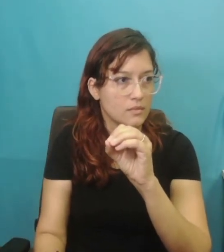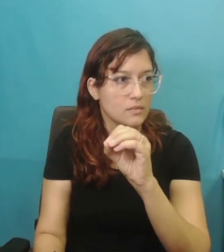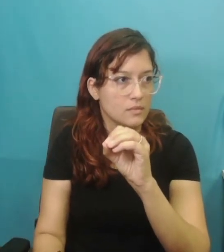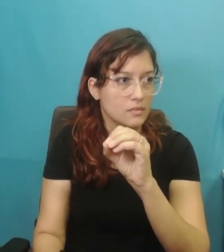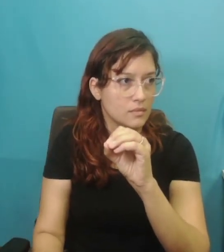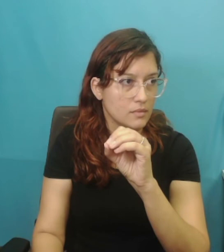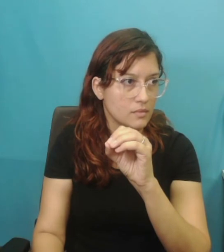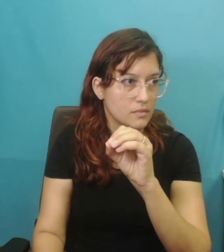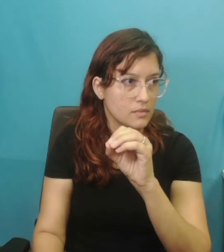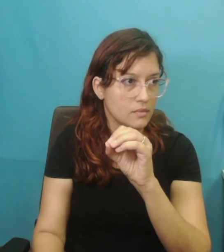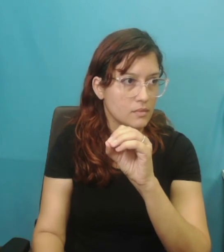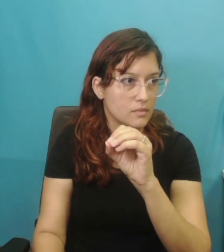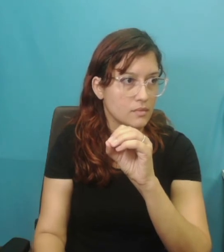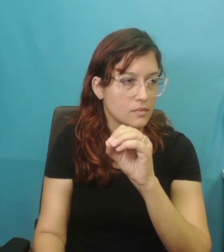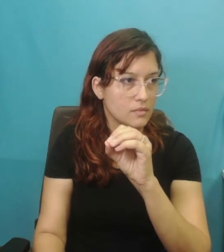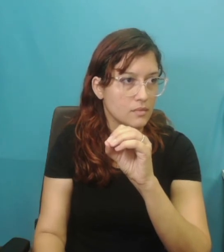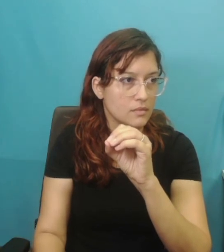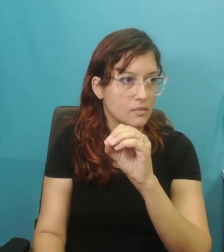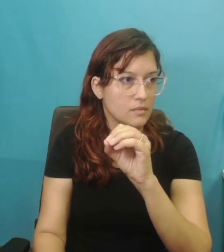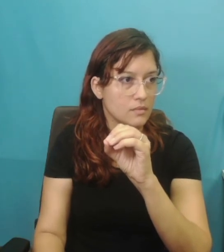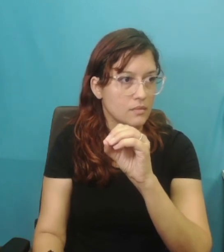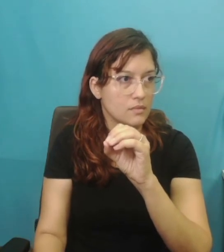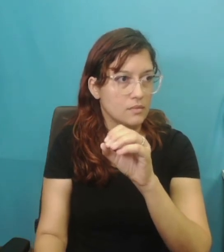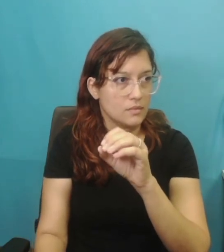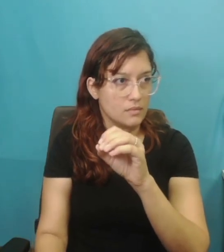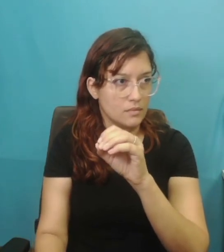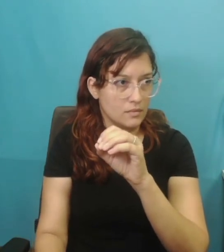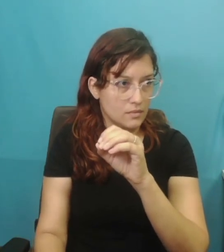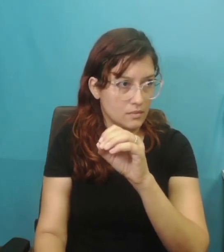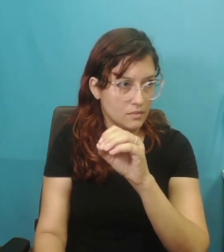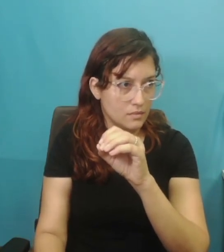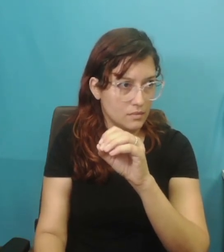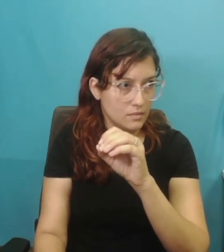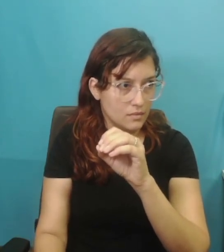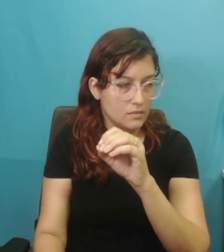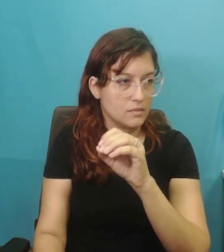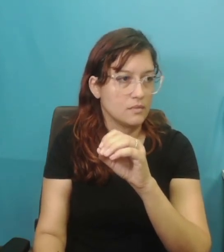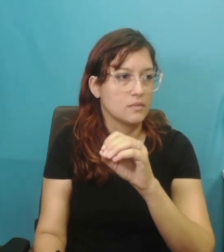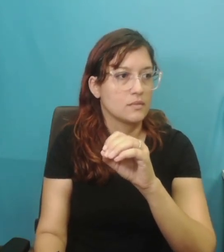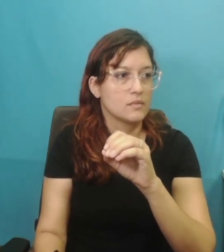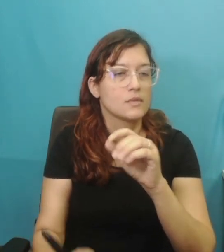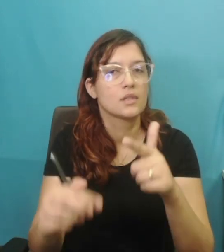vai dar 0,5. Dividido por 10,